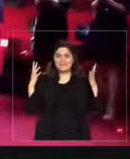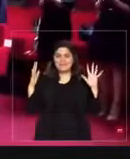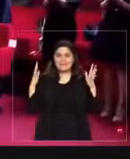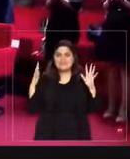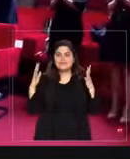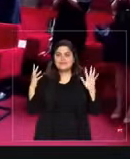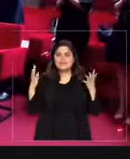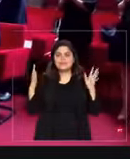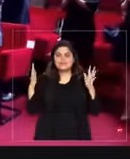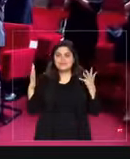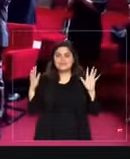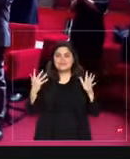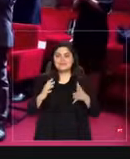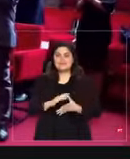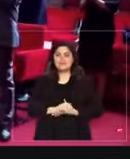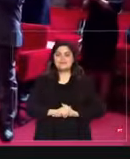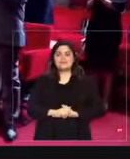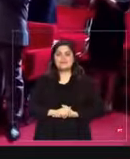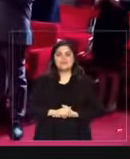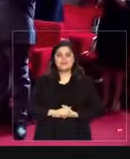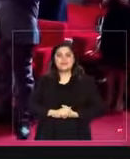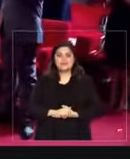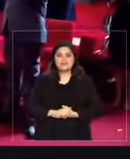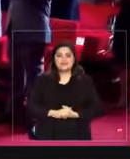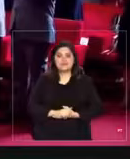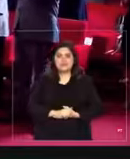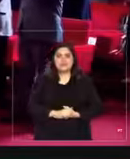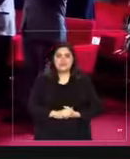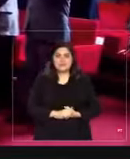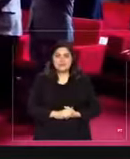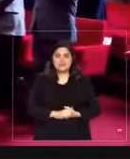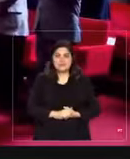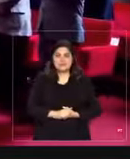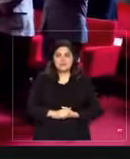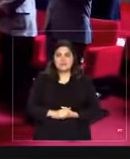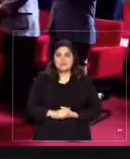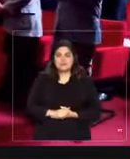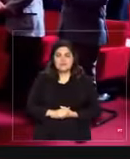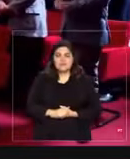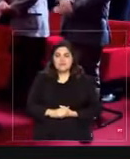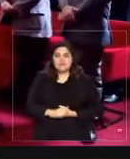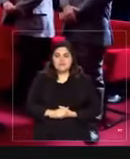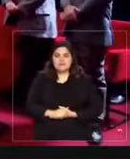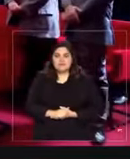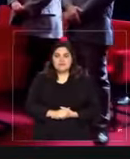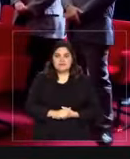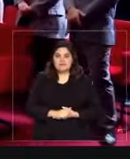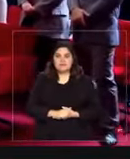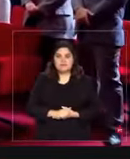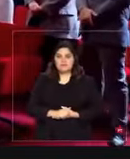São chamados a reconhecer o presidente eleito Luiz Inácio Lula Silva.